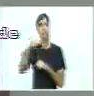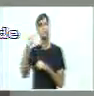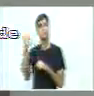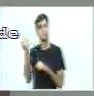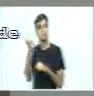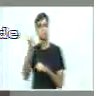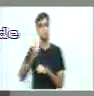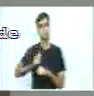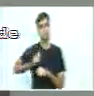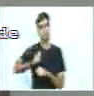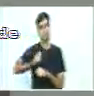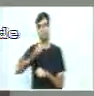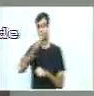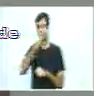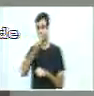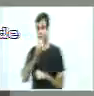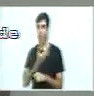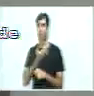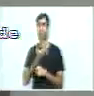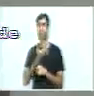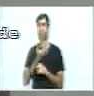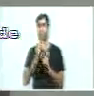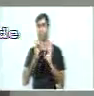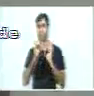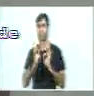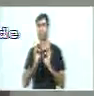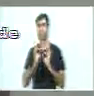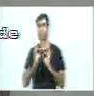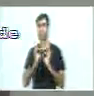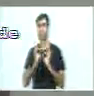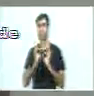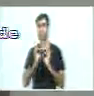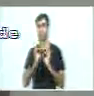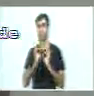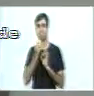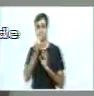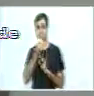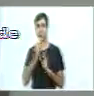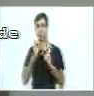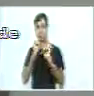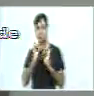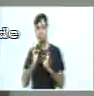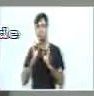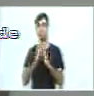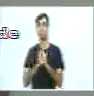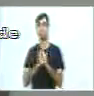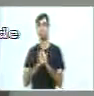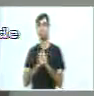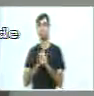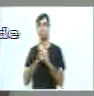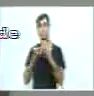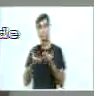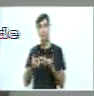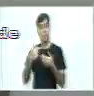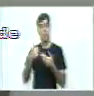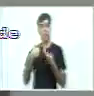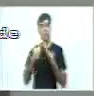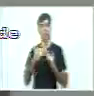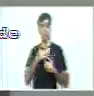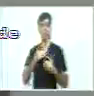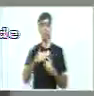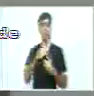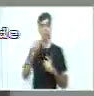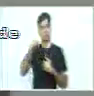certeza, será de extrema e valorosa aceitação por parte desse vereador